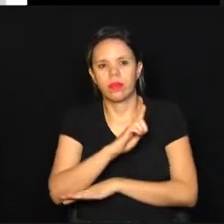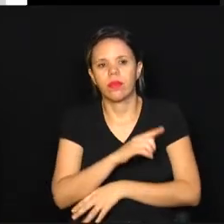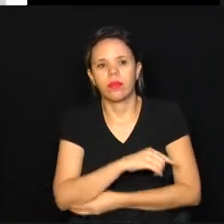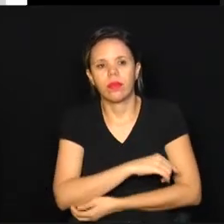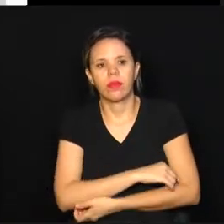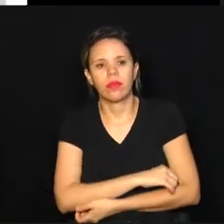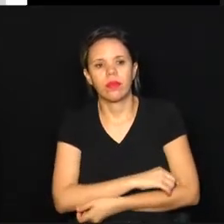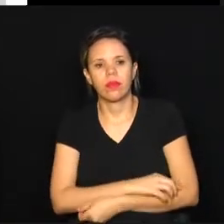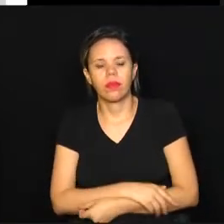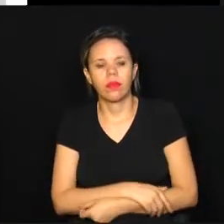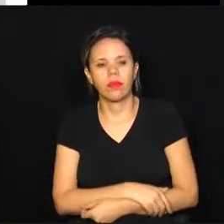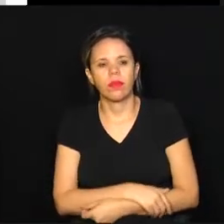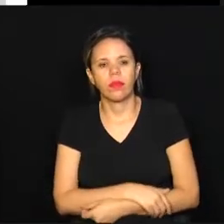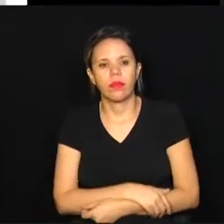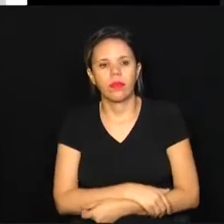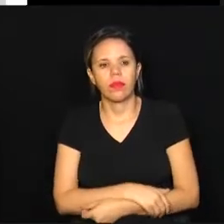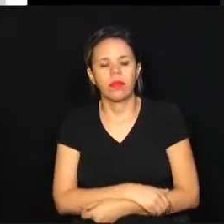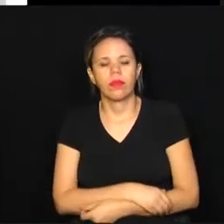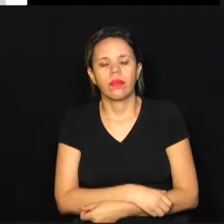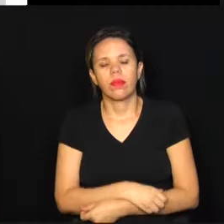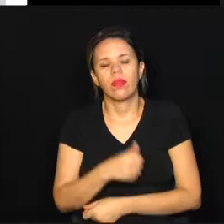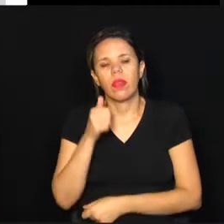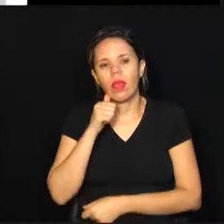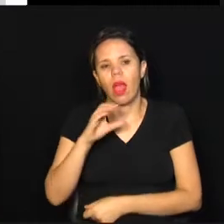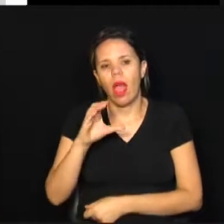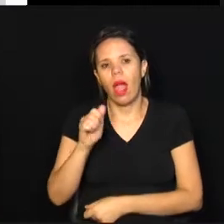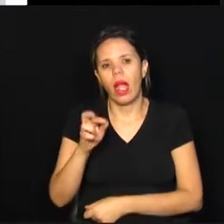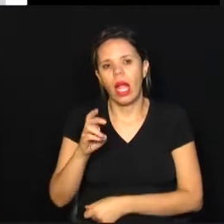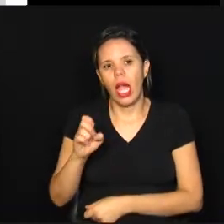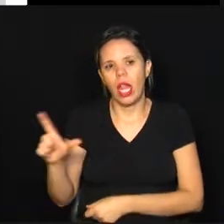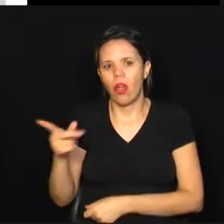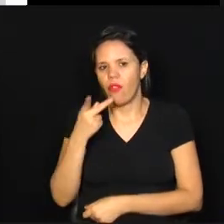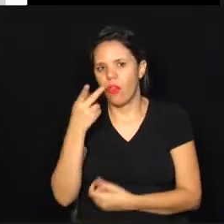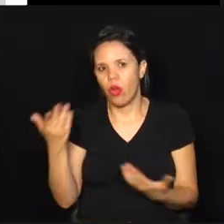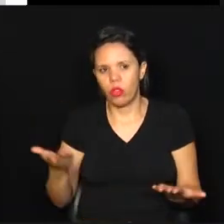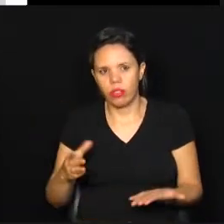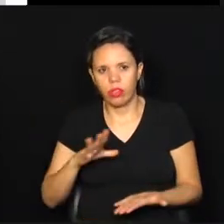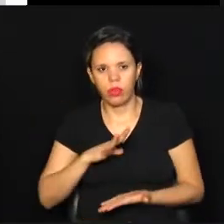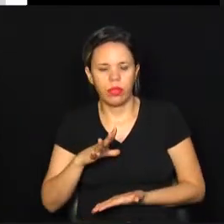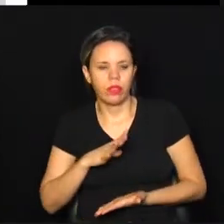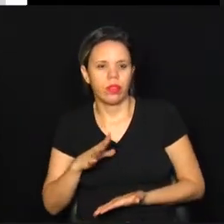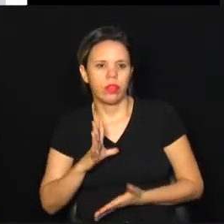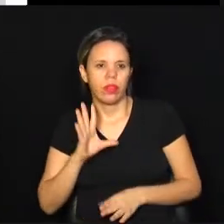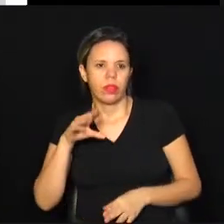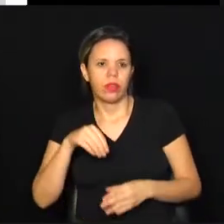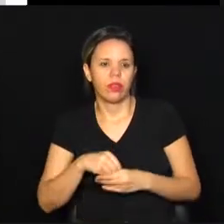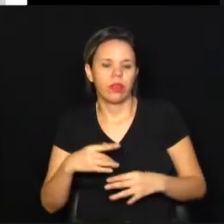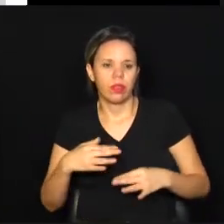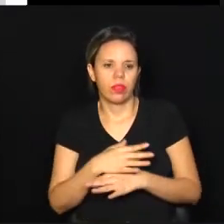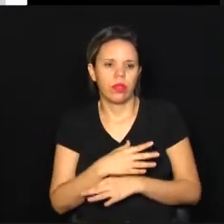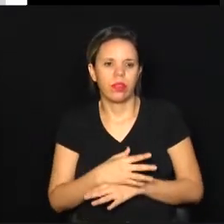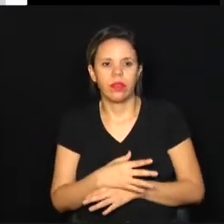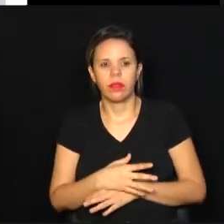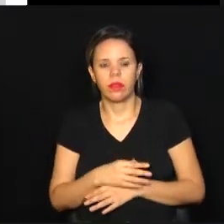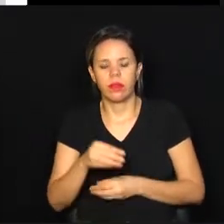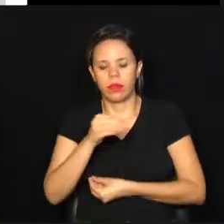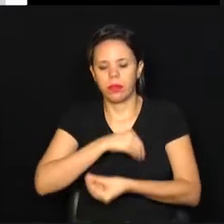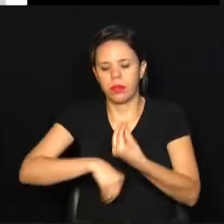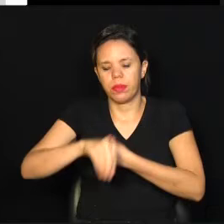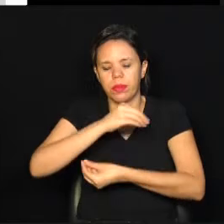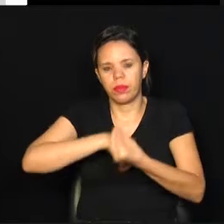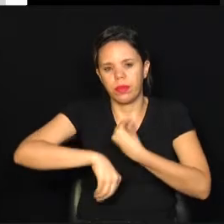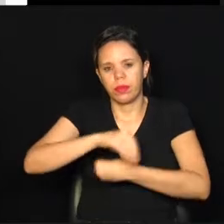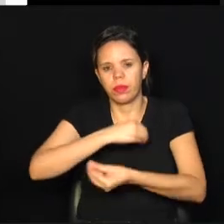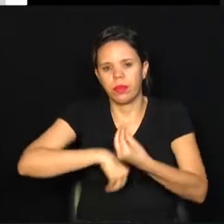né? A Carol citou aqui, né, que hoje a gente tem uma cidade dentro do zoneamento mais mista, né? Isso